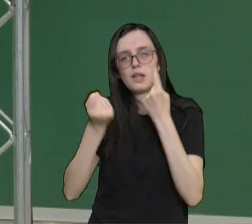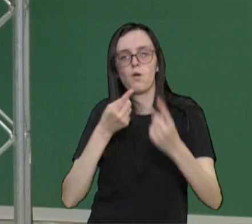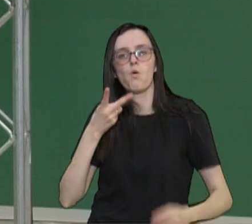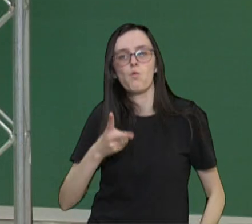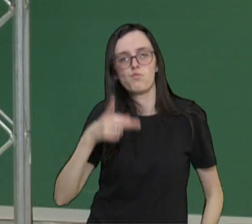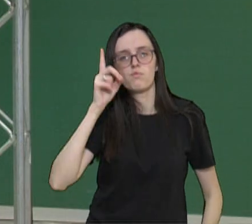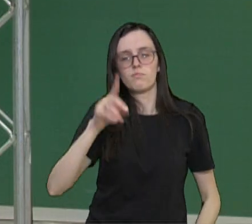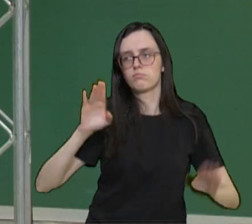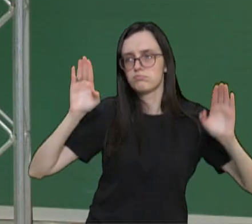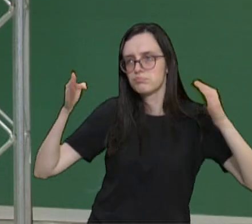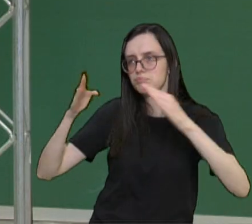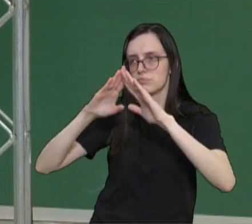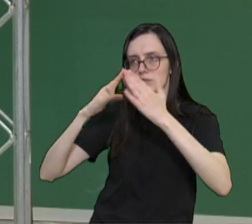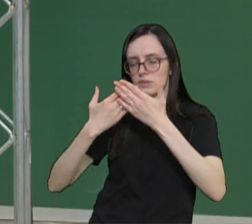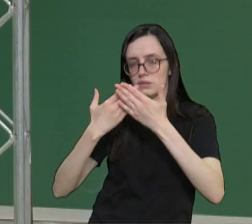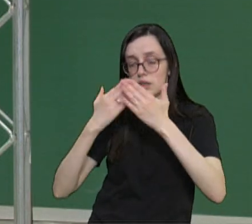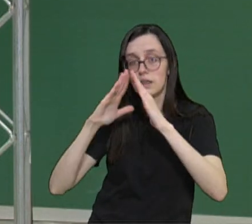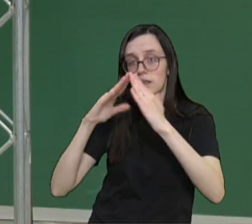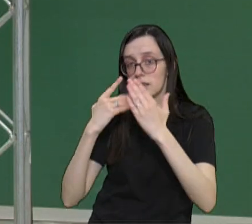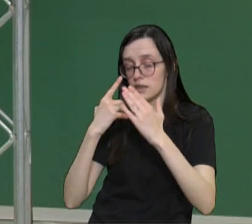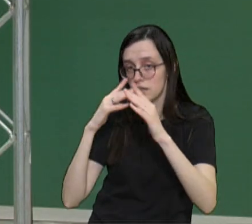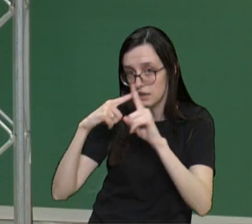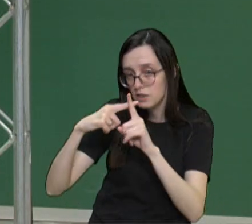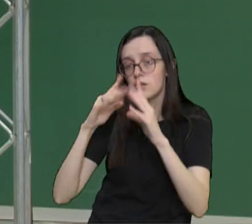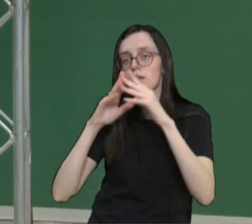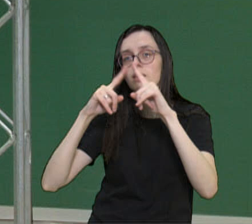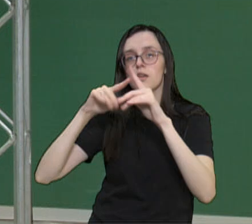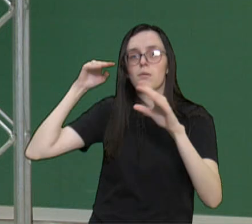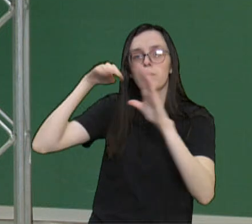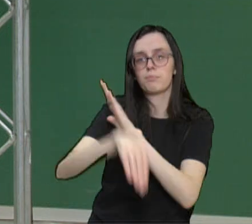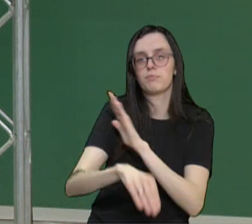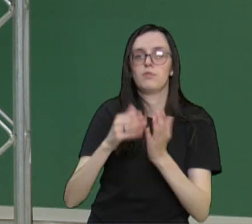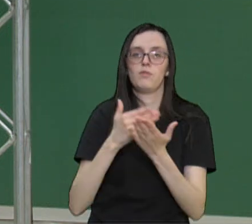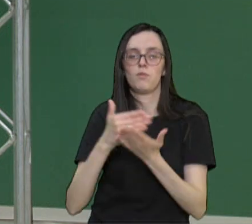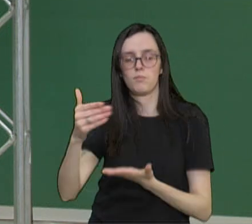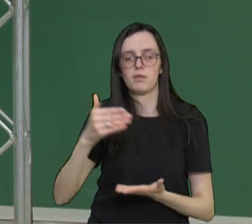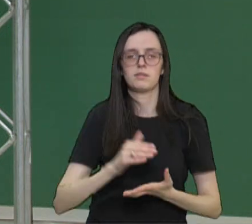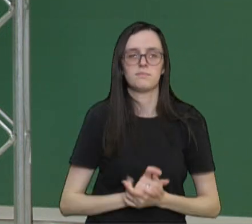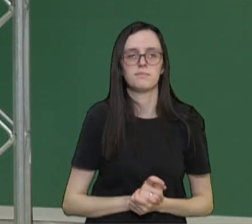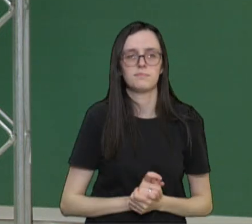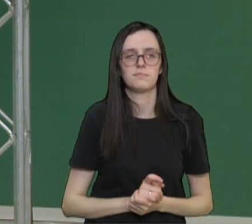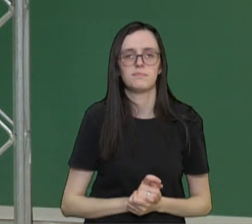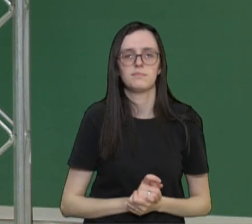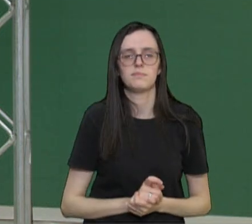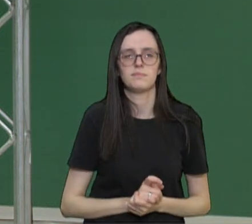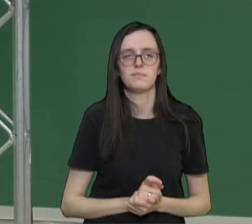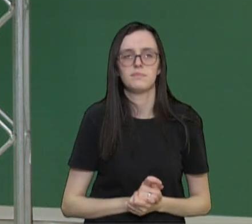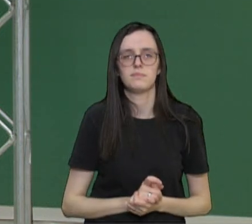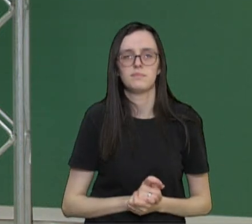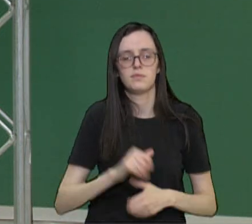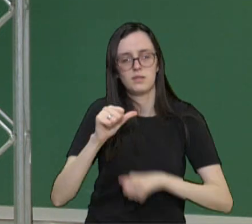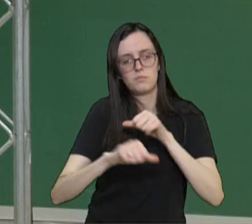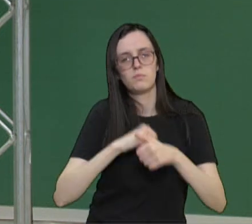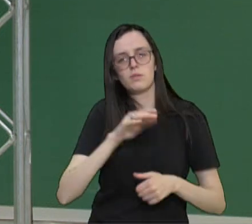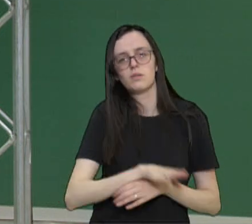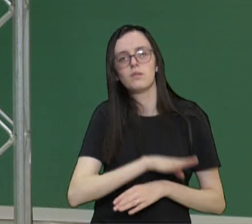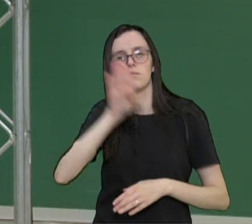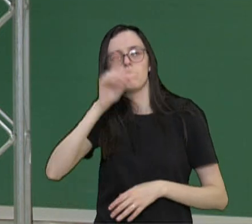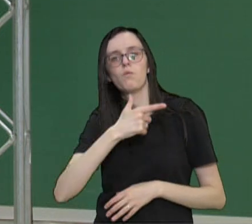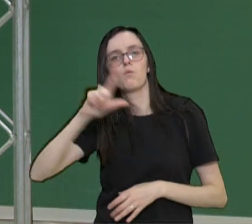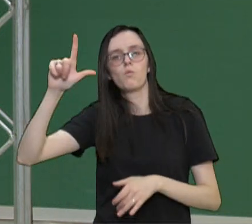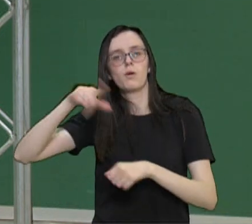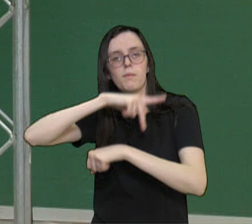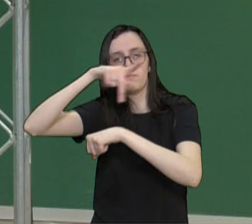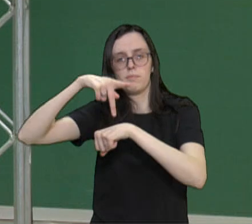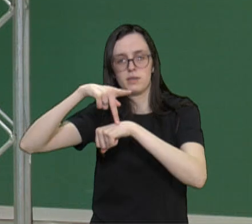trabalho para a igreja está em decadência. Então o Assímbodo, ele foi para a República Tcheca. E lá